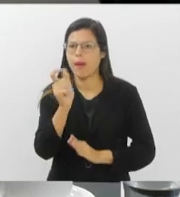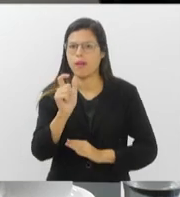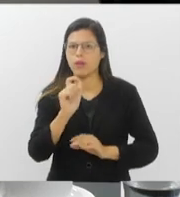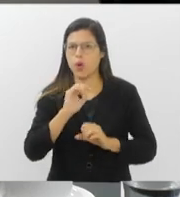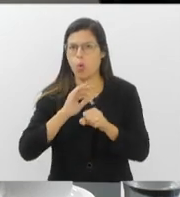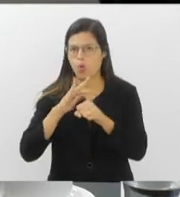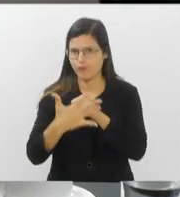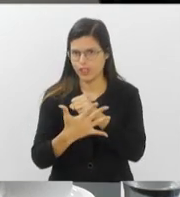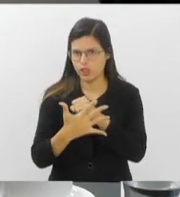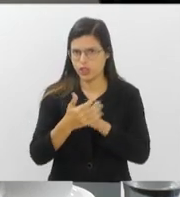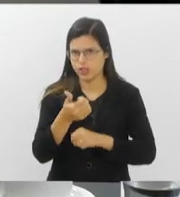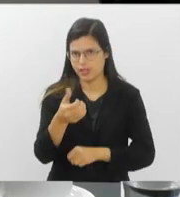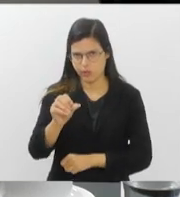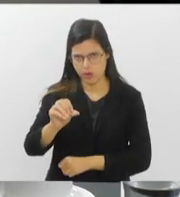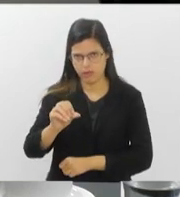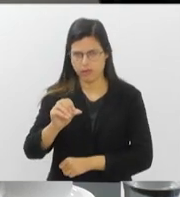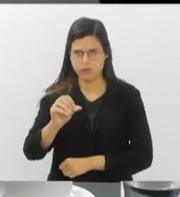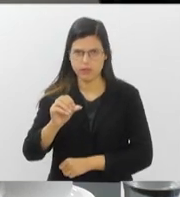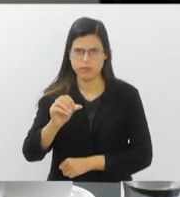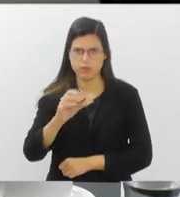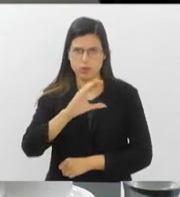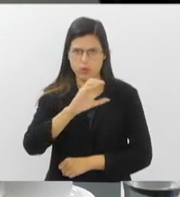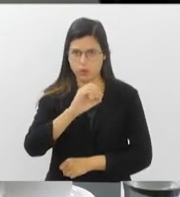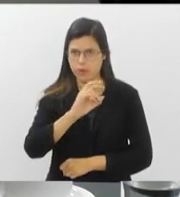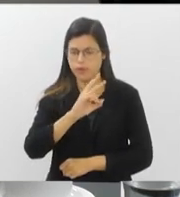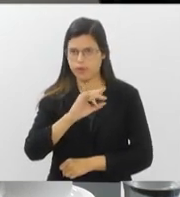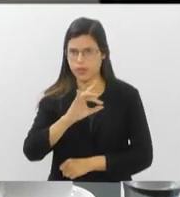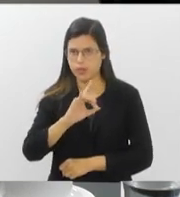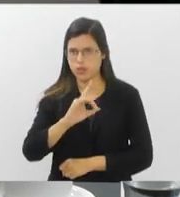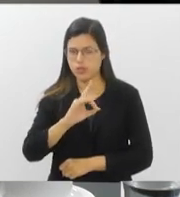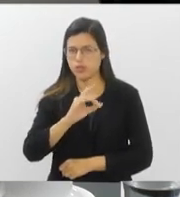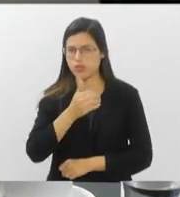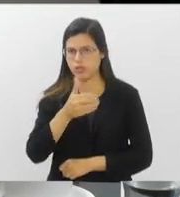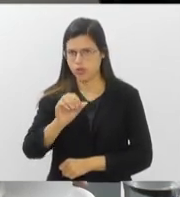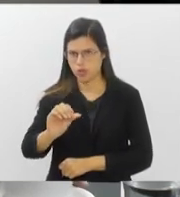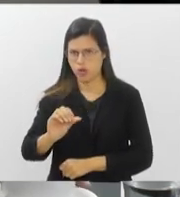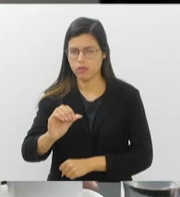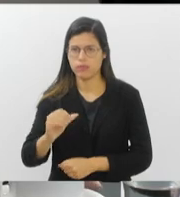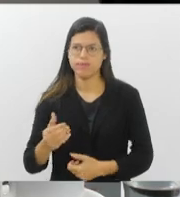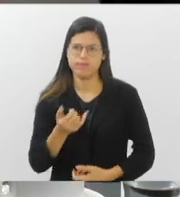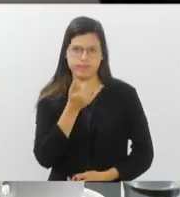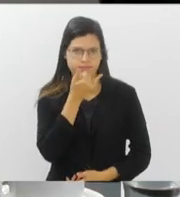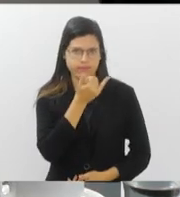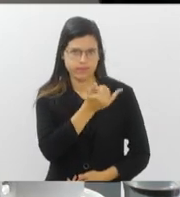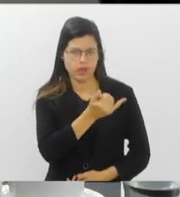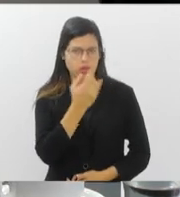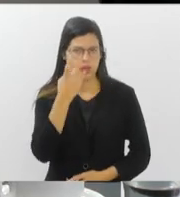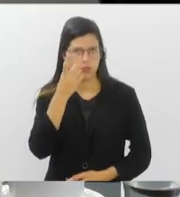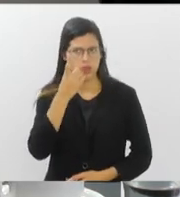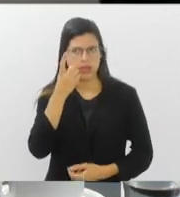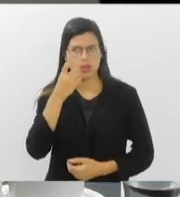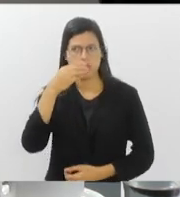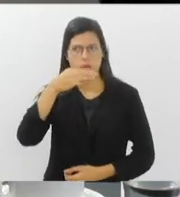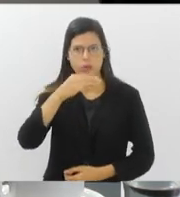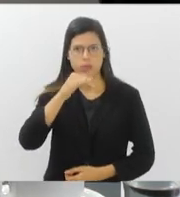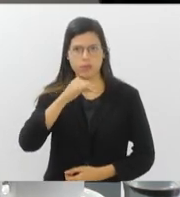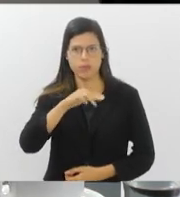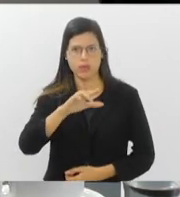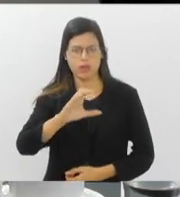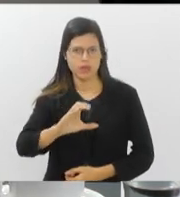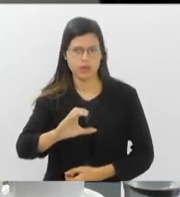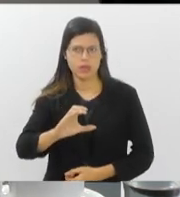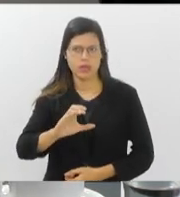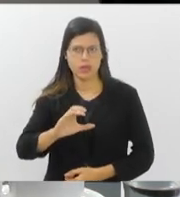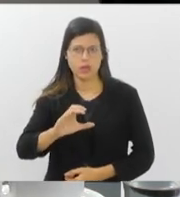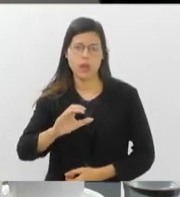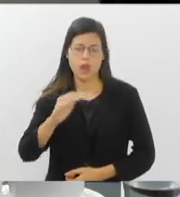Senhor presidente, aí eu, com todo perdão, deputado Carlos Mink, eu, de psiquismo,